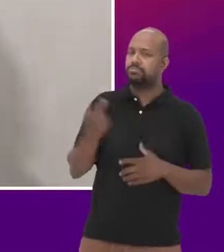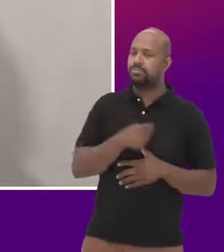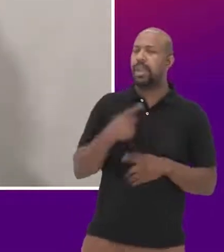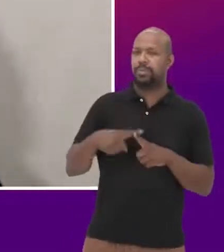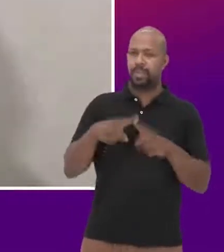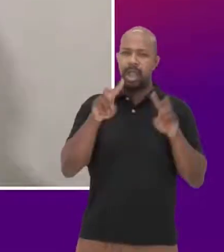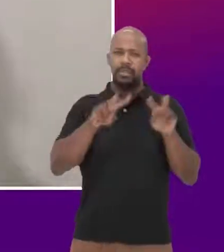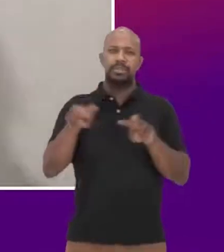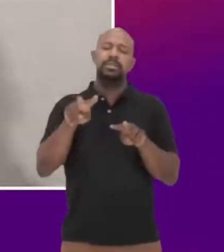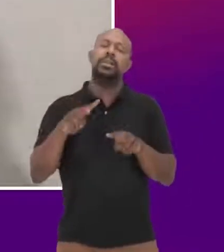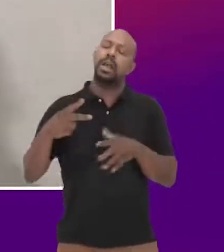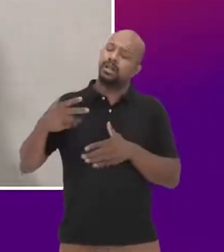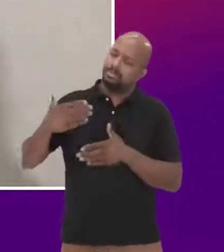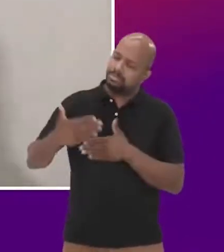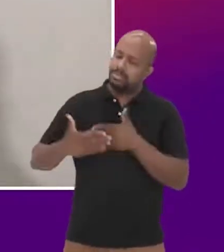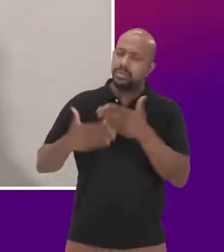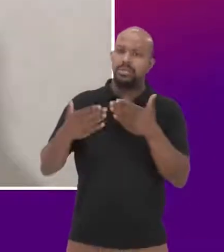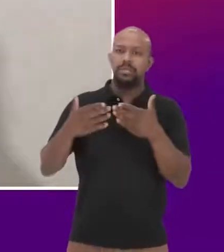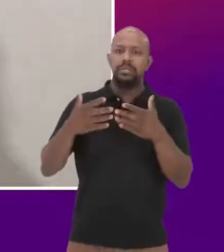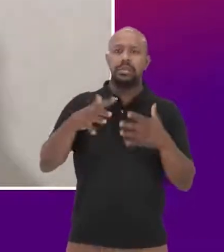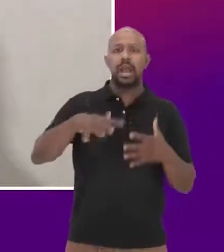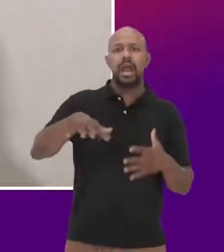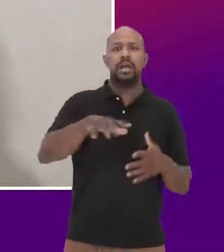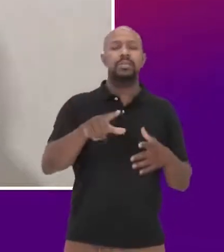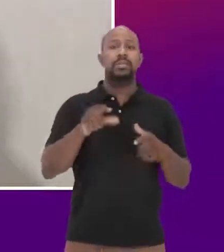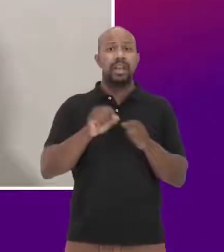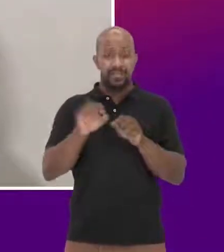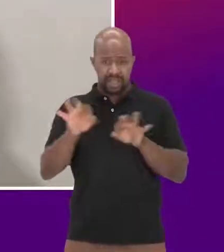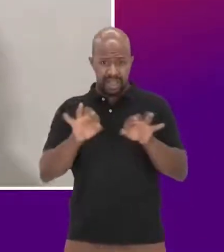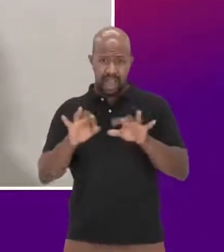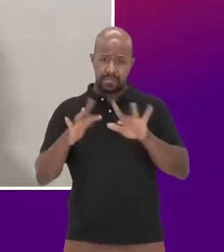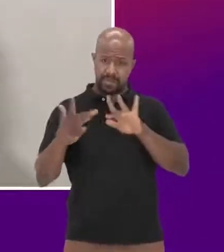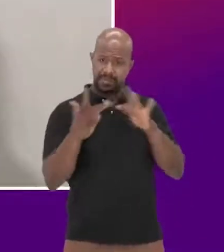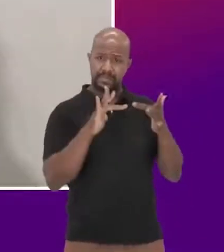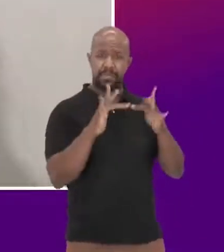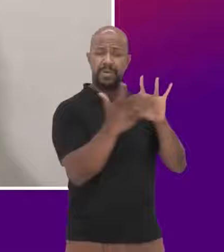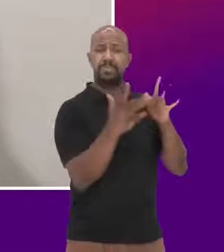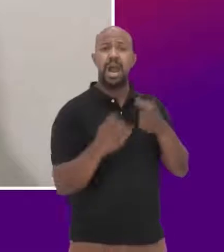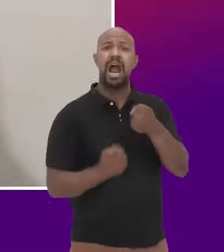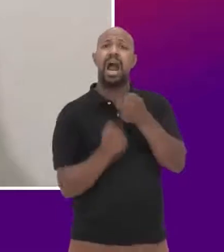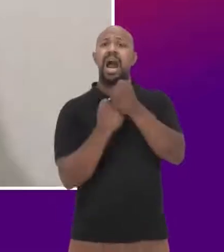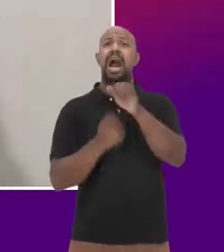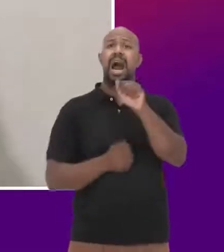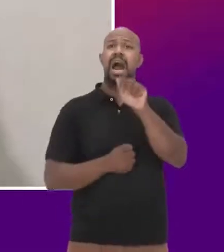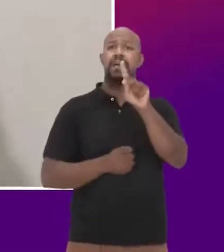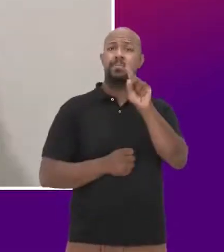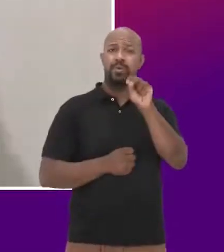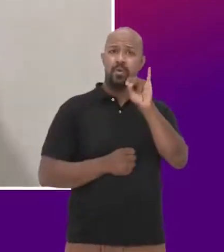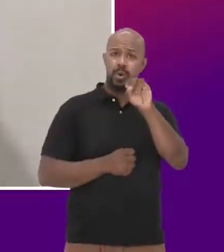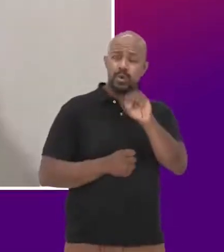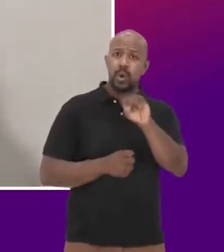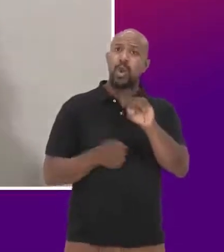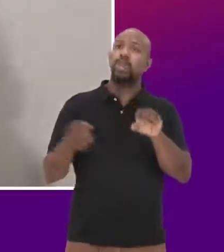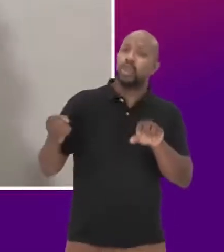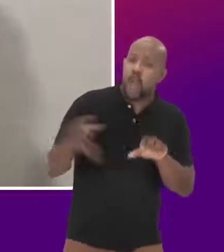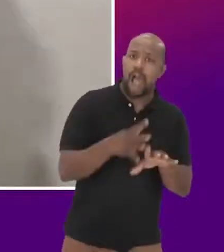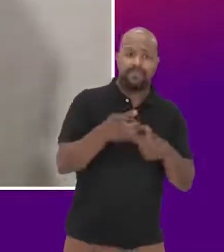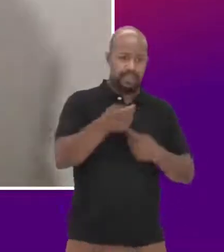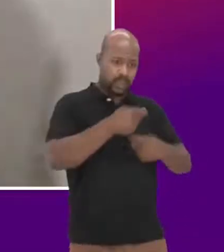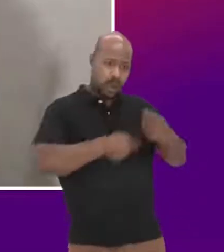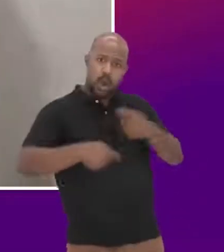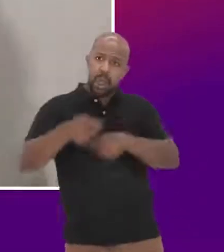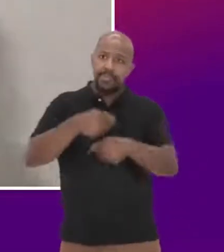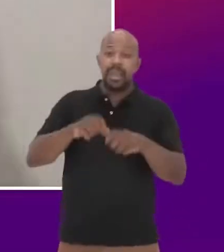a gente está vindo para um lugar onde a gente está formando redes de apoio, novas economias, mas que isso